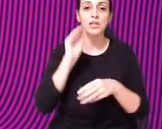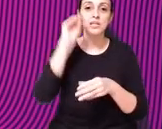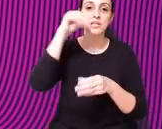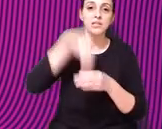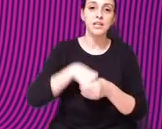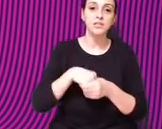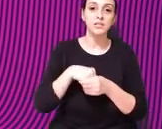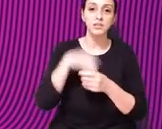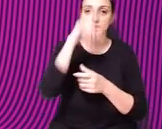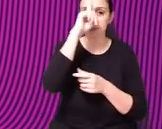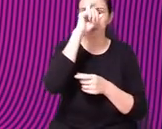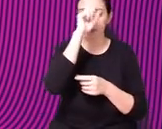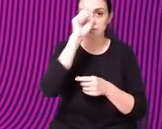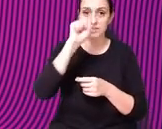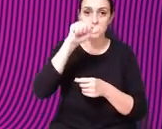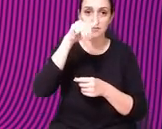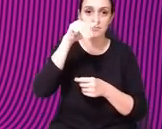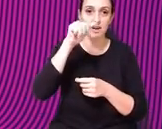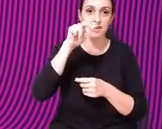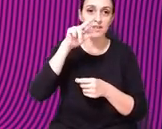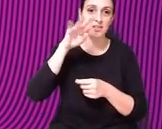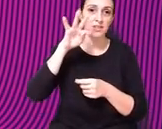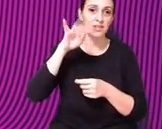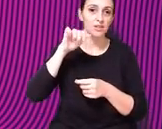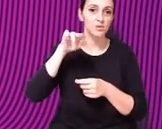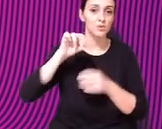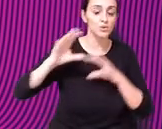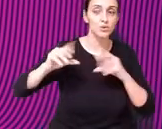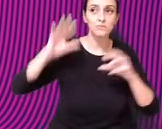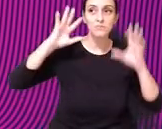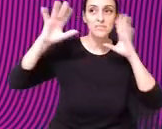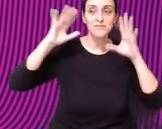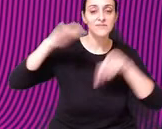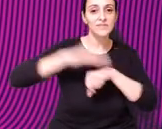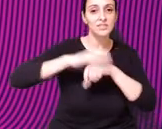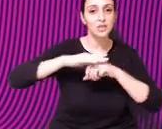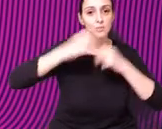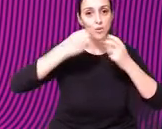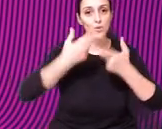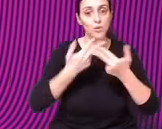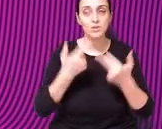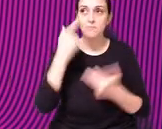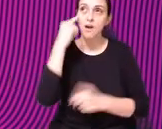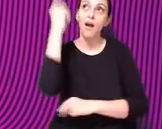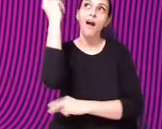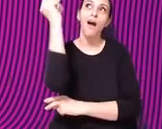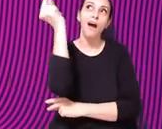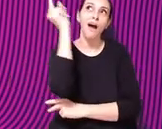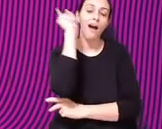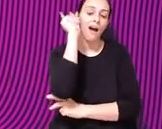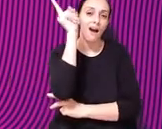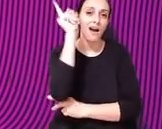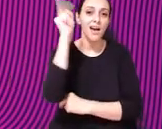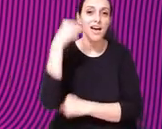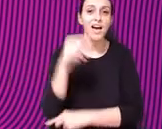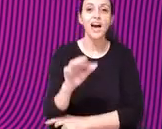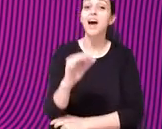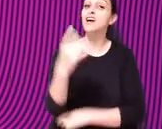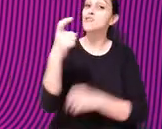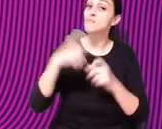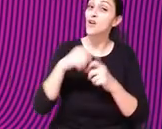Hospital Samaritano. Tudo que você pensa em fazer de bom, as pessoas falam, isso o Dr. Furlan já